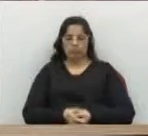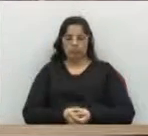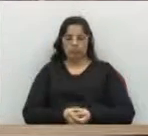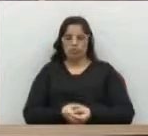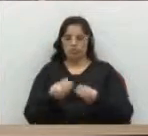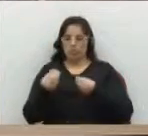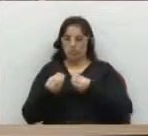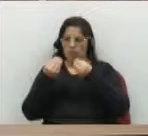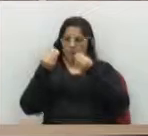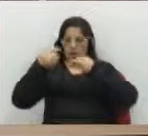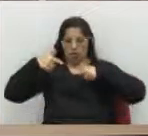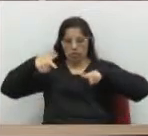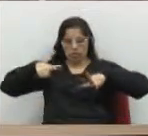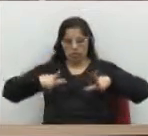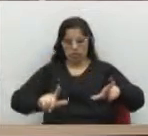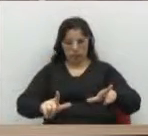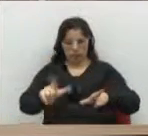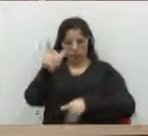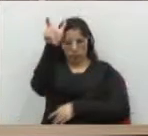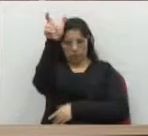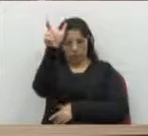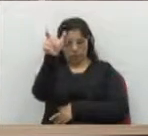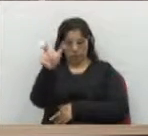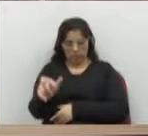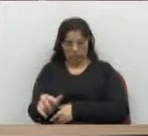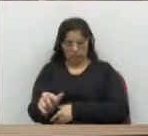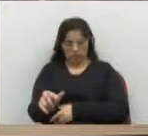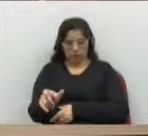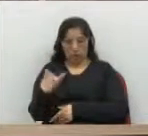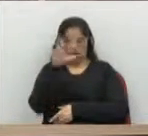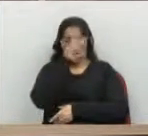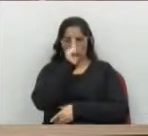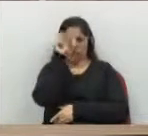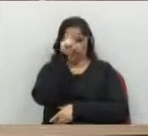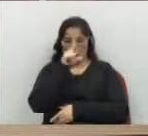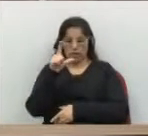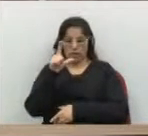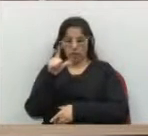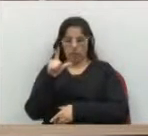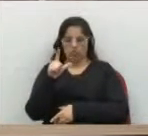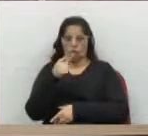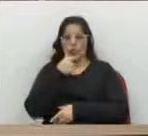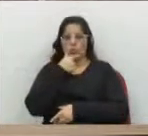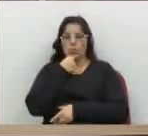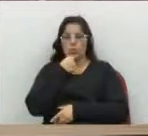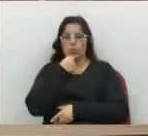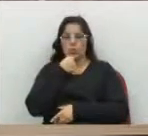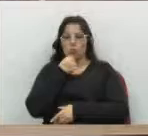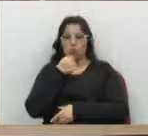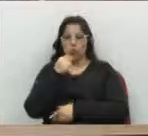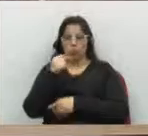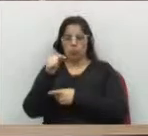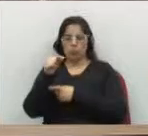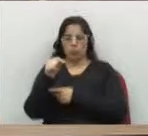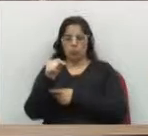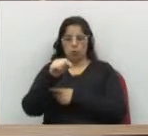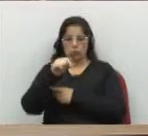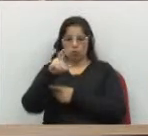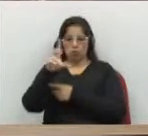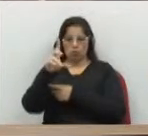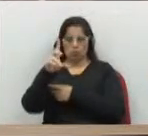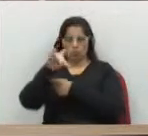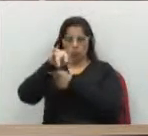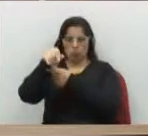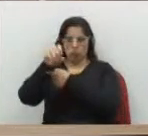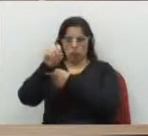Concede o título de cidadão limeirense ao ilustríssimo doutor José Carlos Tiengo Júnior, empresário do ramo imobiliário de